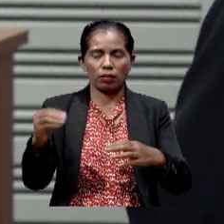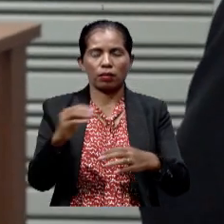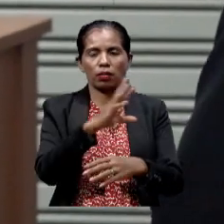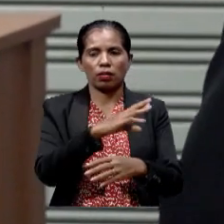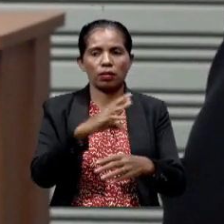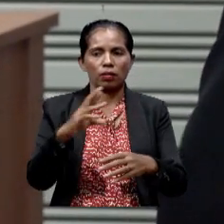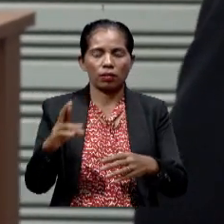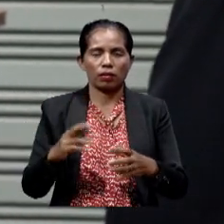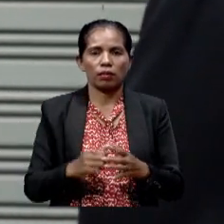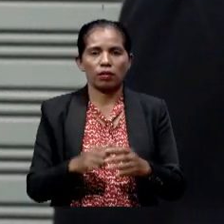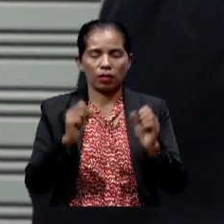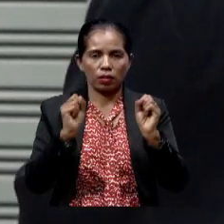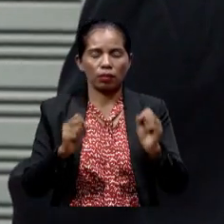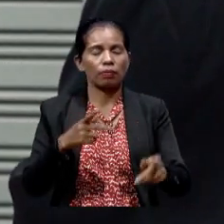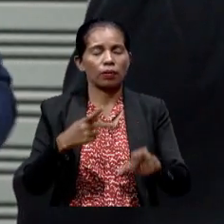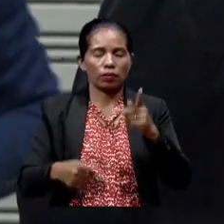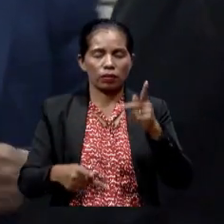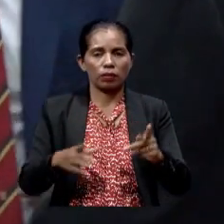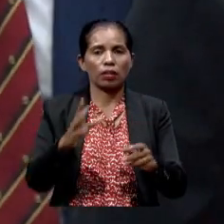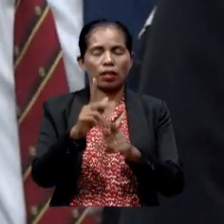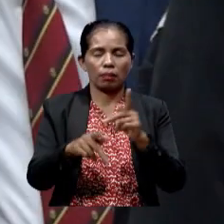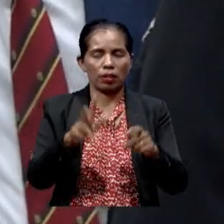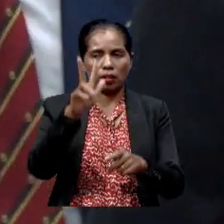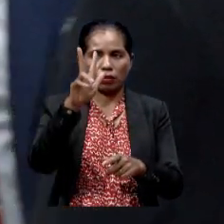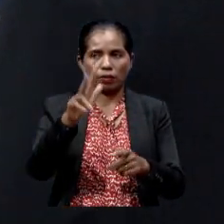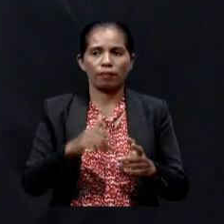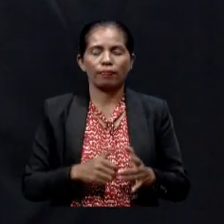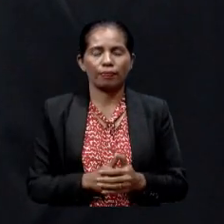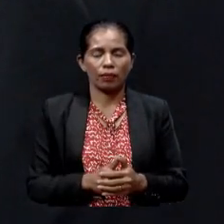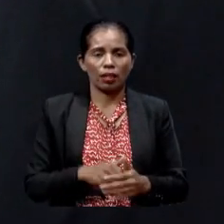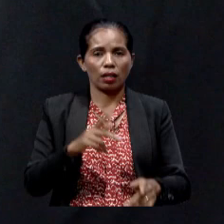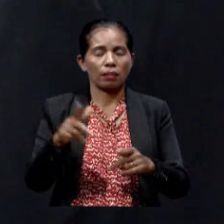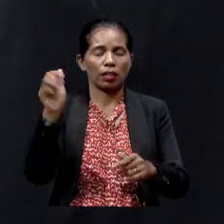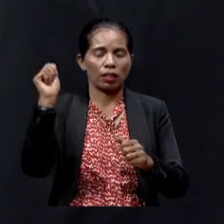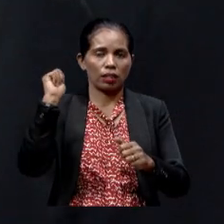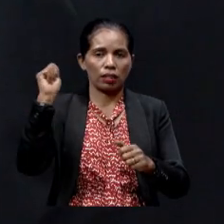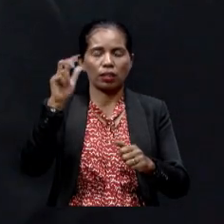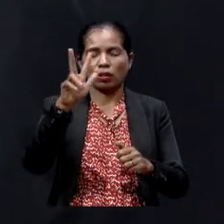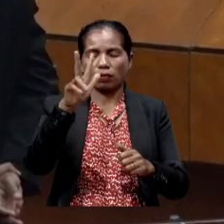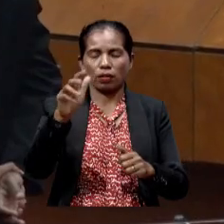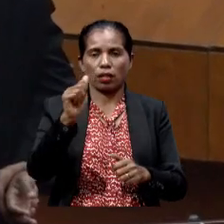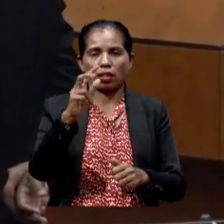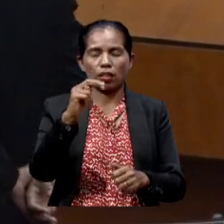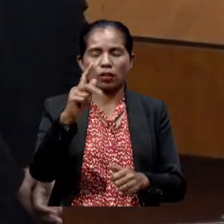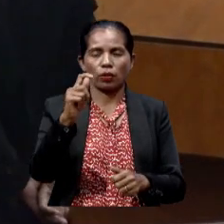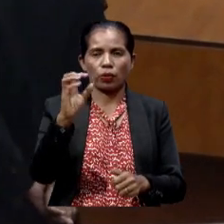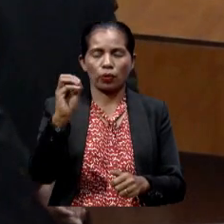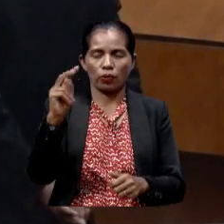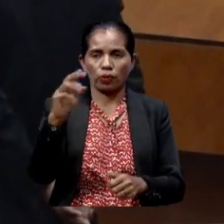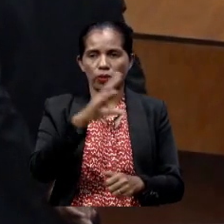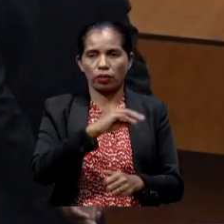procurador recurso ne e a candidato nen tolu. Candidato na entolo ne, candidato Antônio da Silva